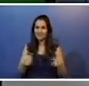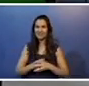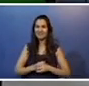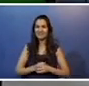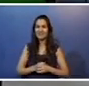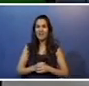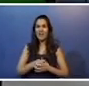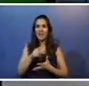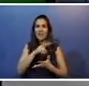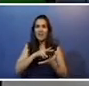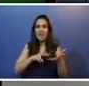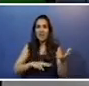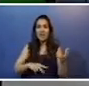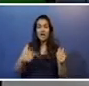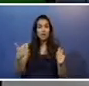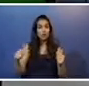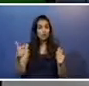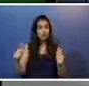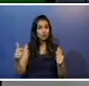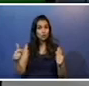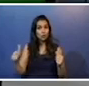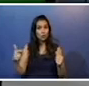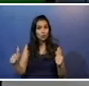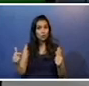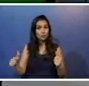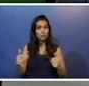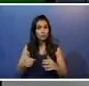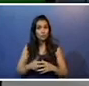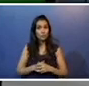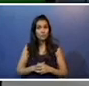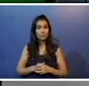Releia novamente o texto, os trechos da apostila que